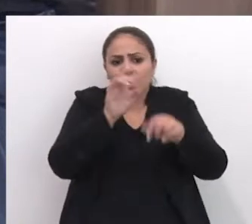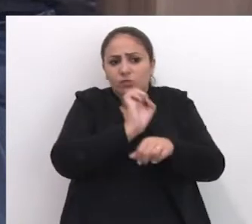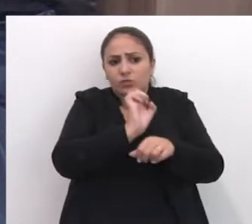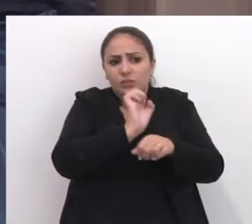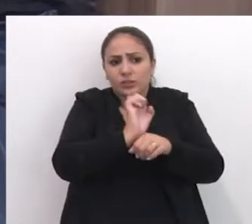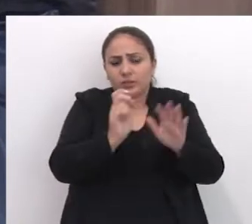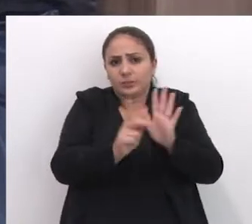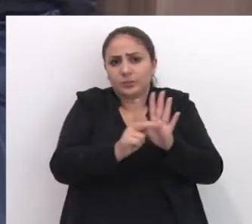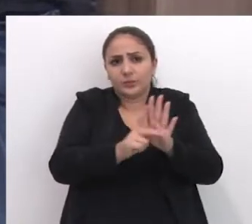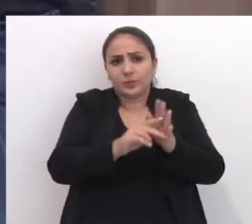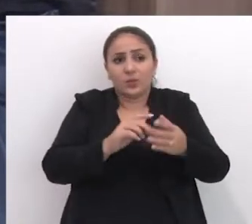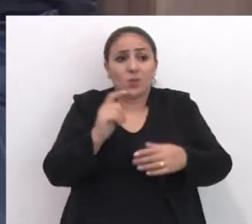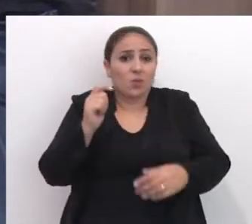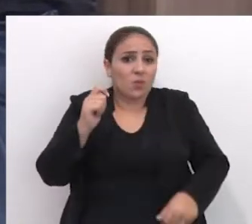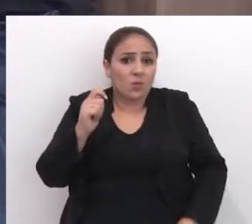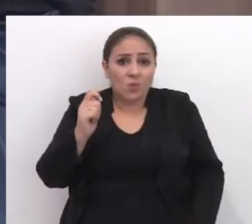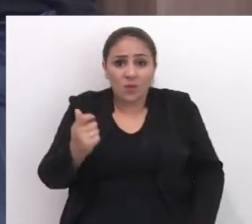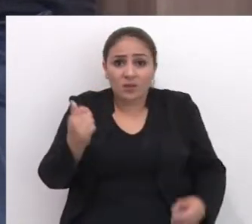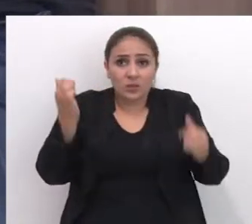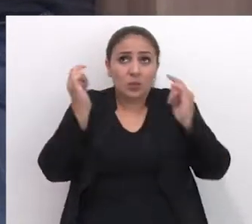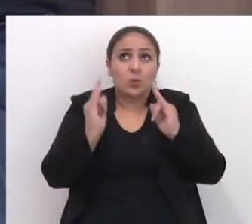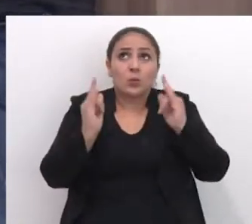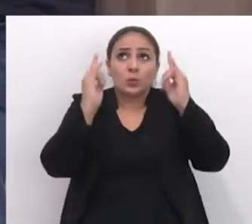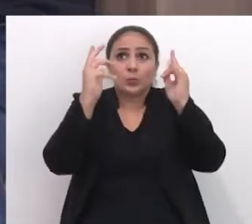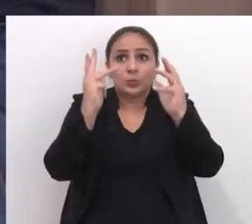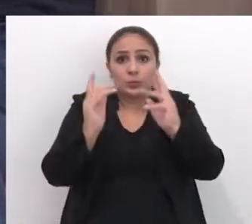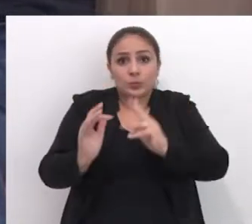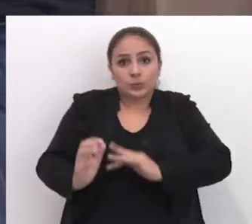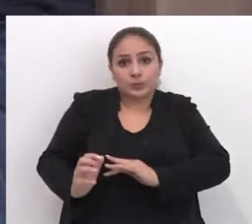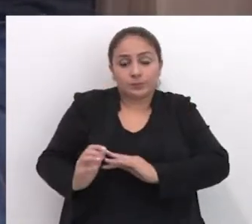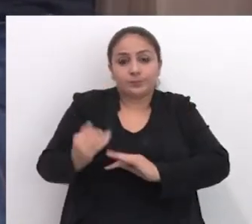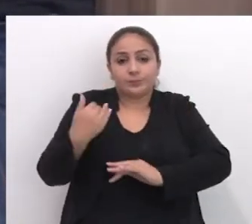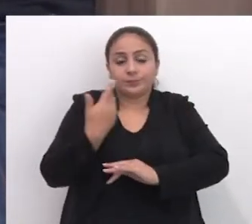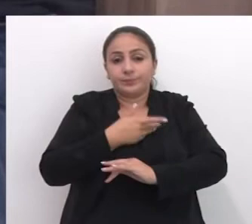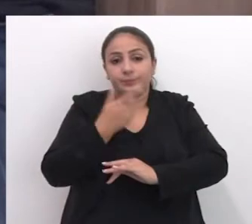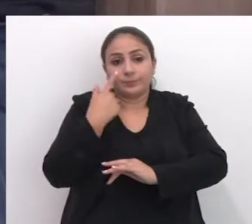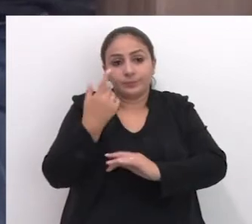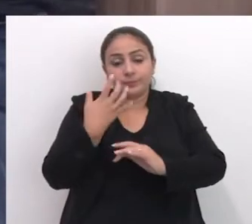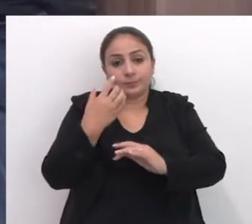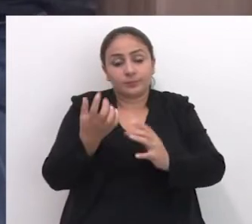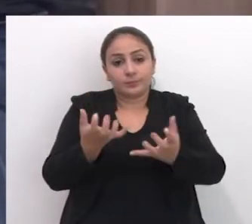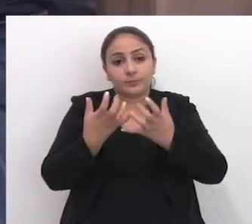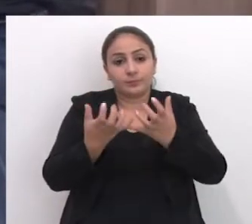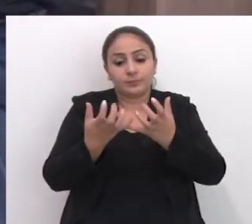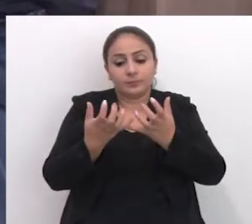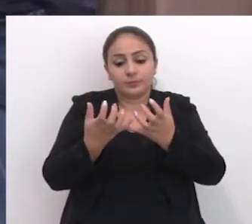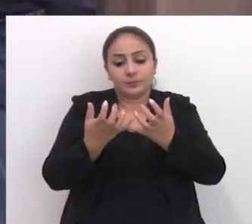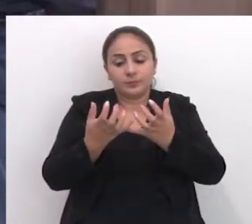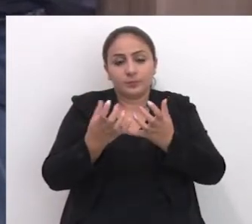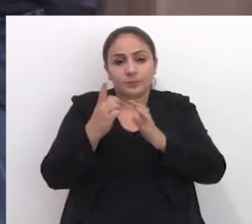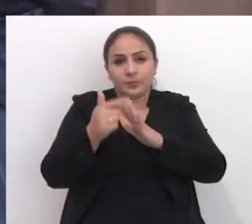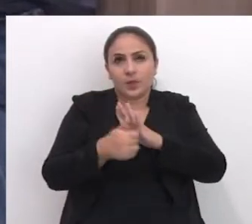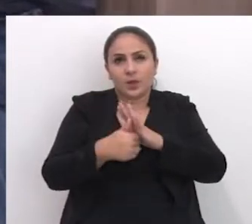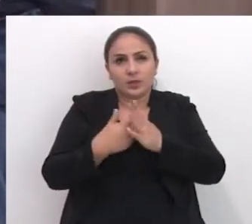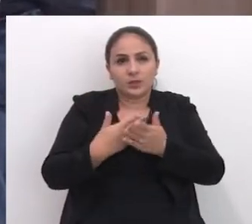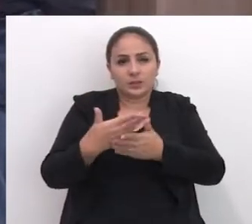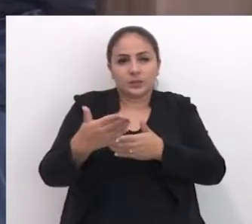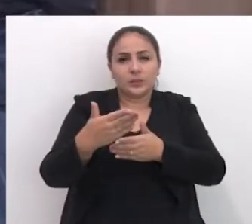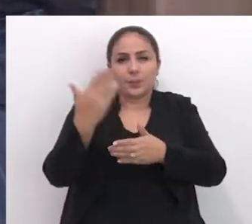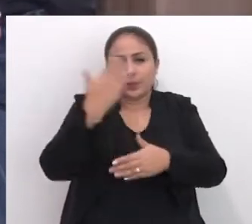do estado, né, indo quase que à ruína. Eu espero que nós possamos ainda, obviamente que a partir